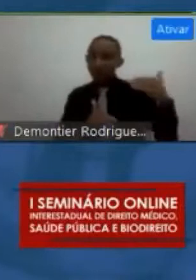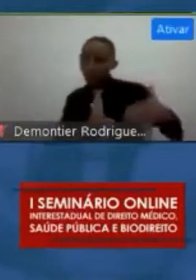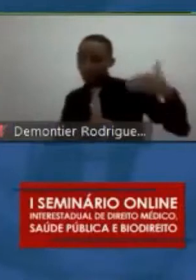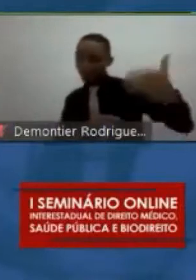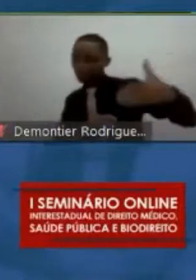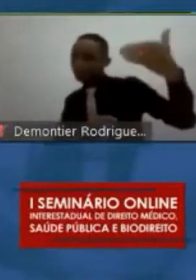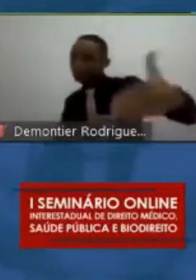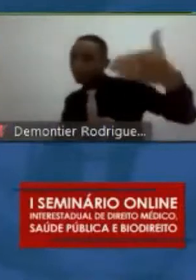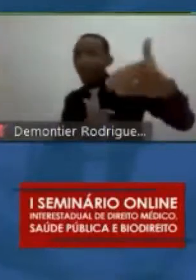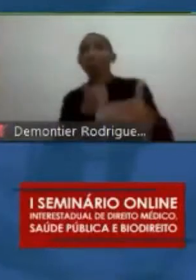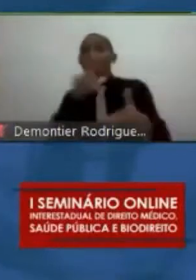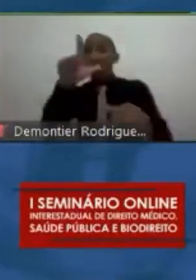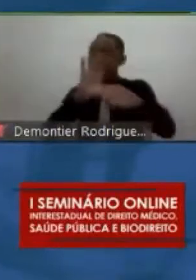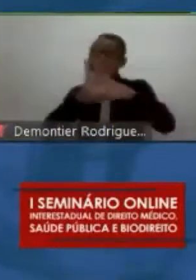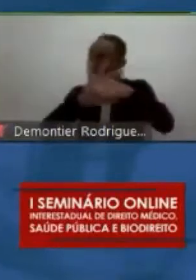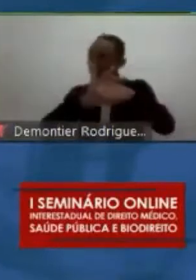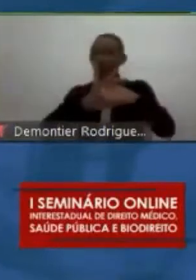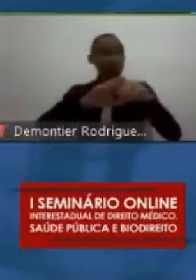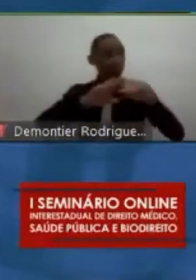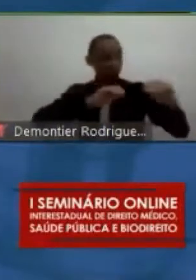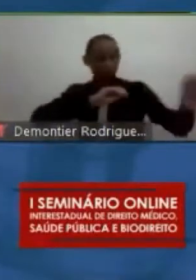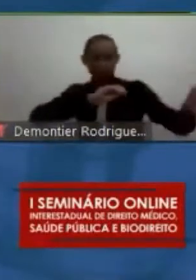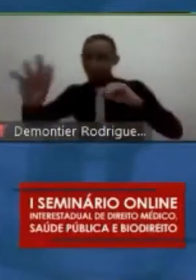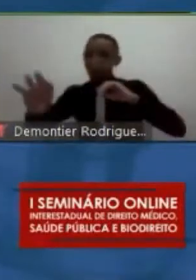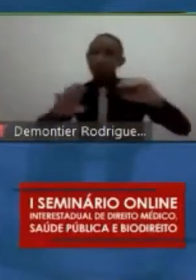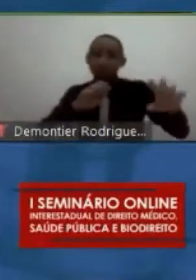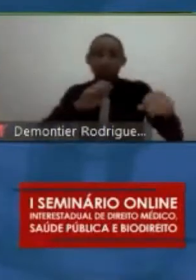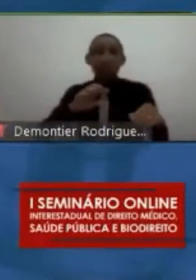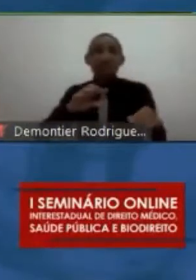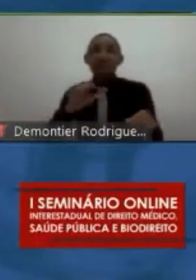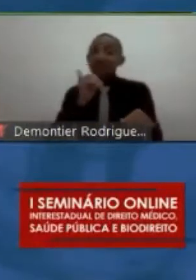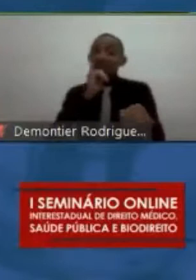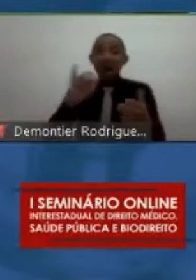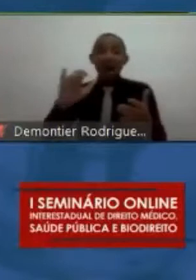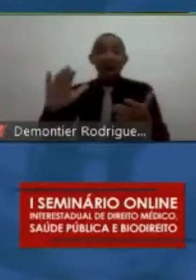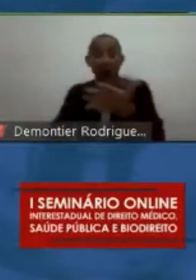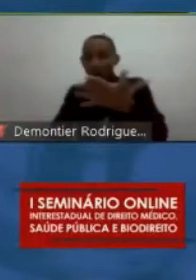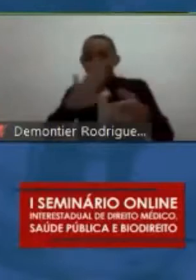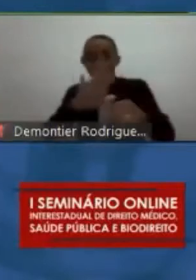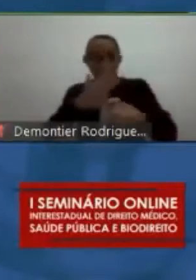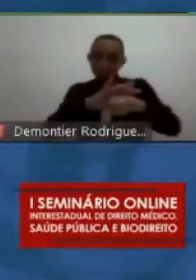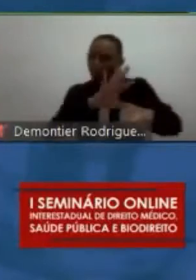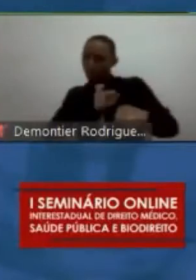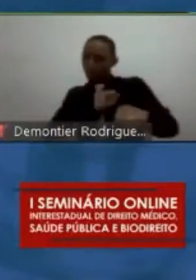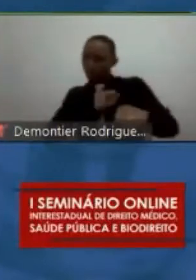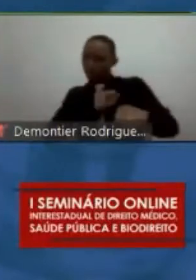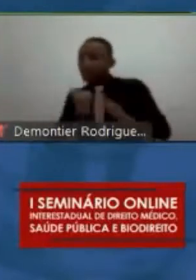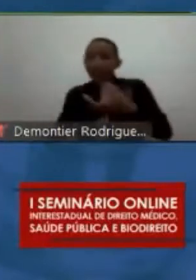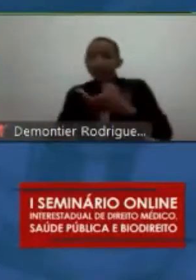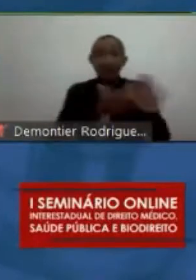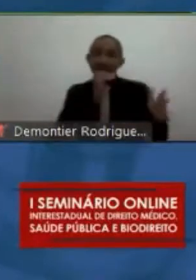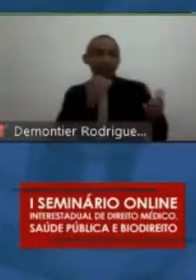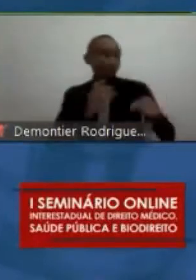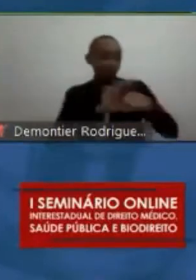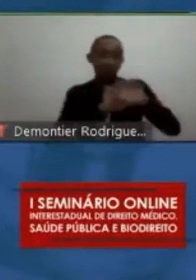outras ondas que impactarão a saúde. Nós temos o impacto daqueles que não pegaram a Covid, mas os seus tratamentos foram